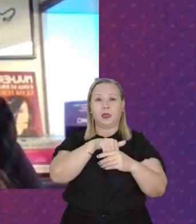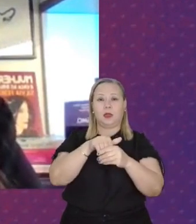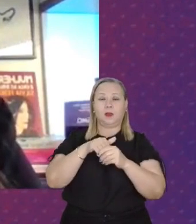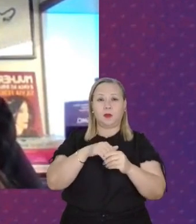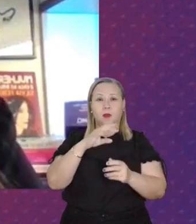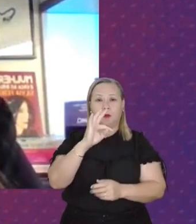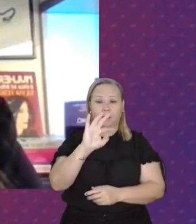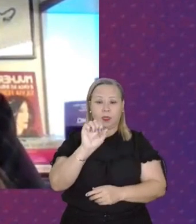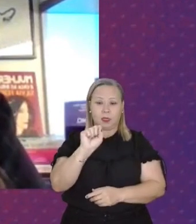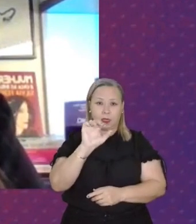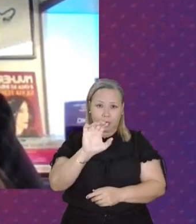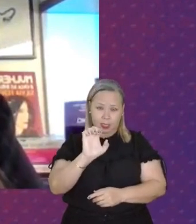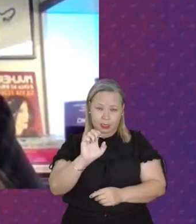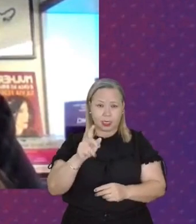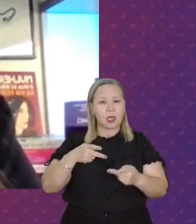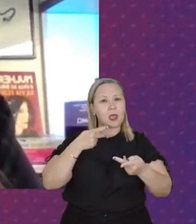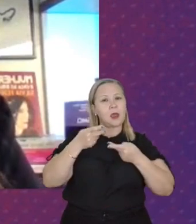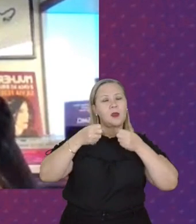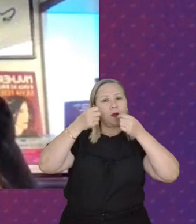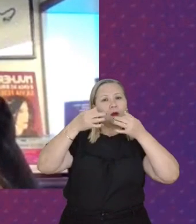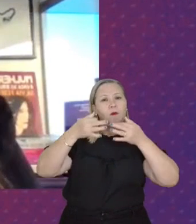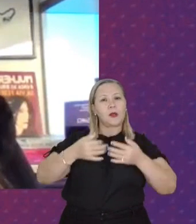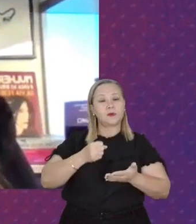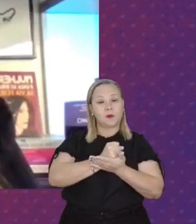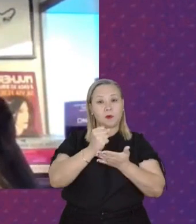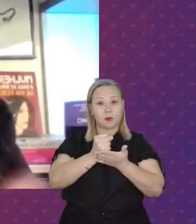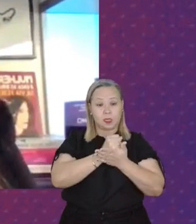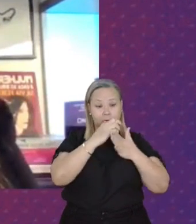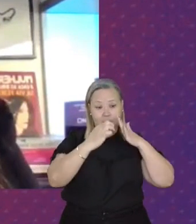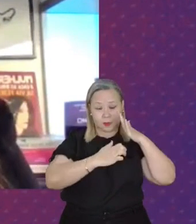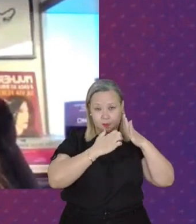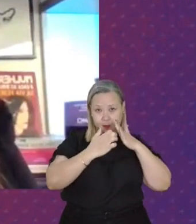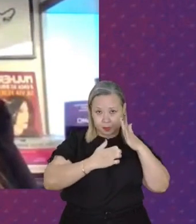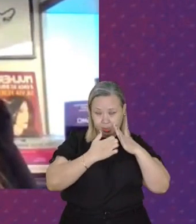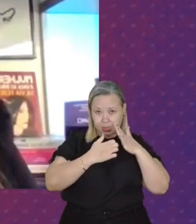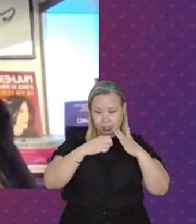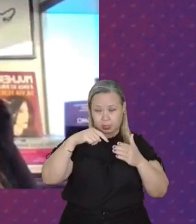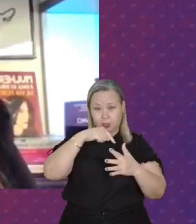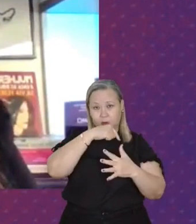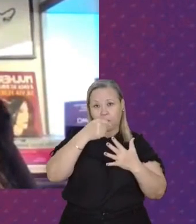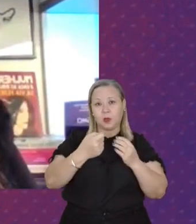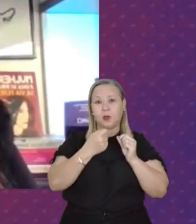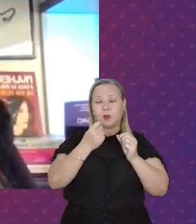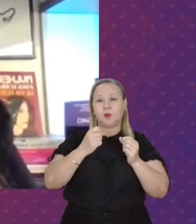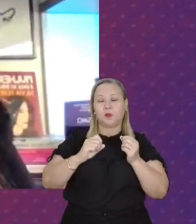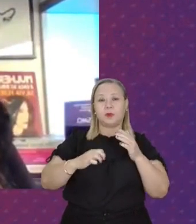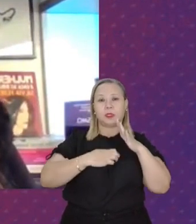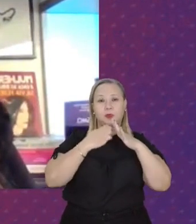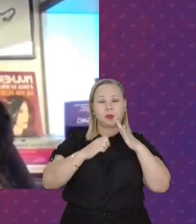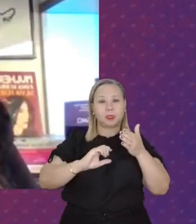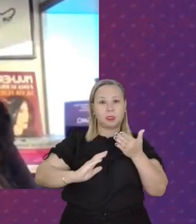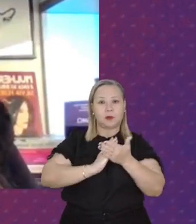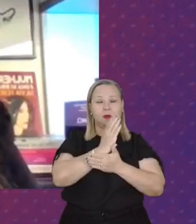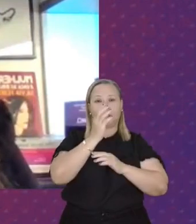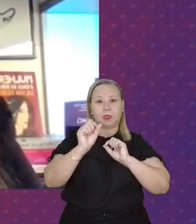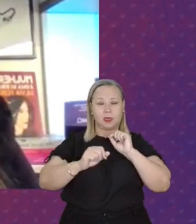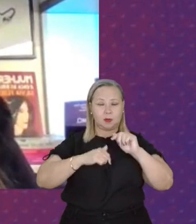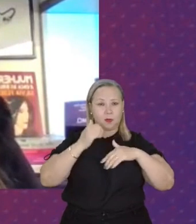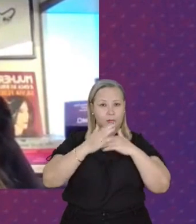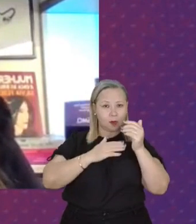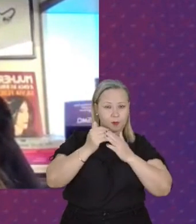TSE diz que se for contratada essa empresa, uma das empresas que está autorizada pela Justiça Eleitoral para operar dessa